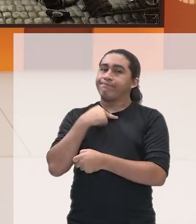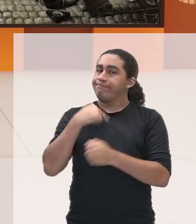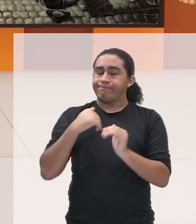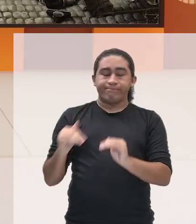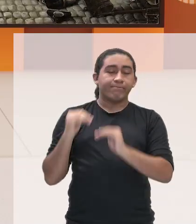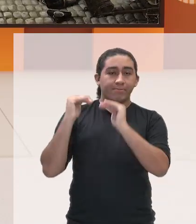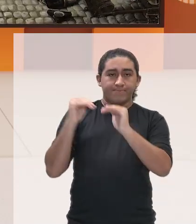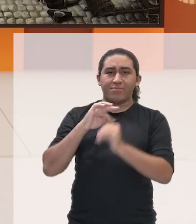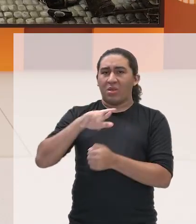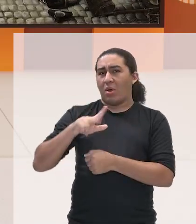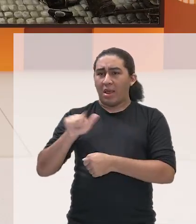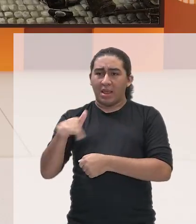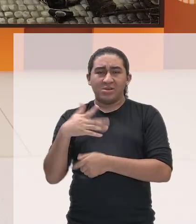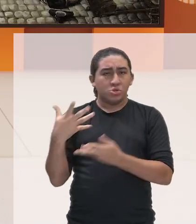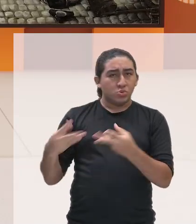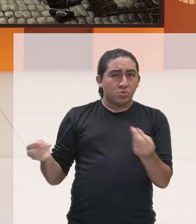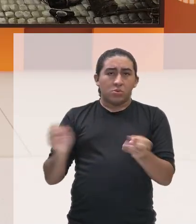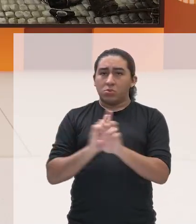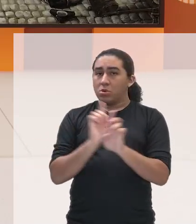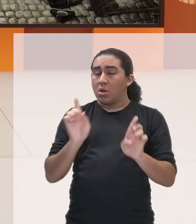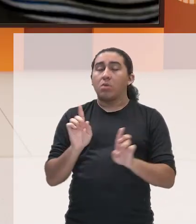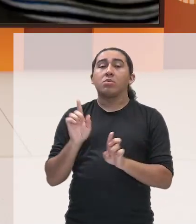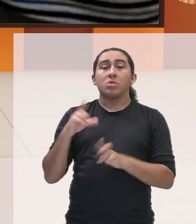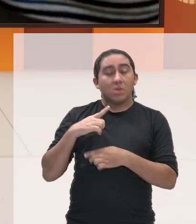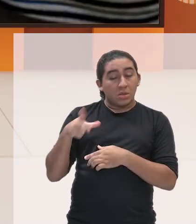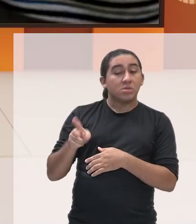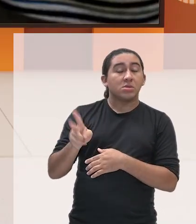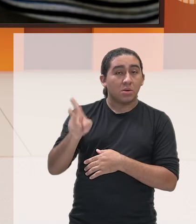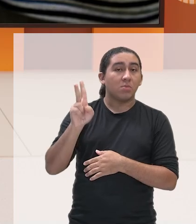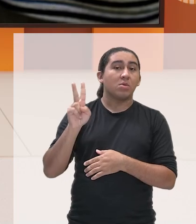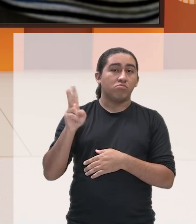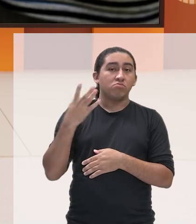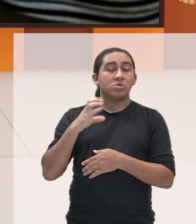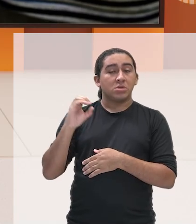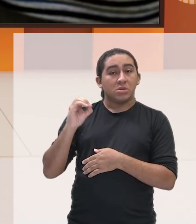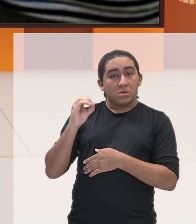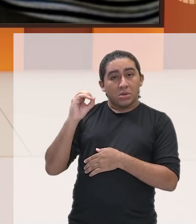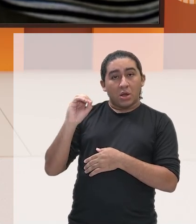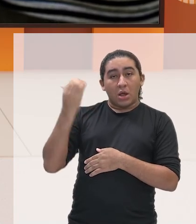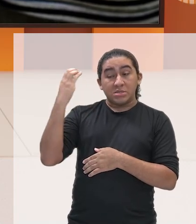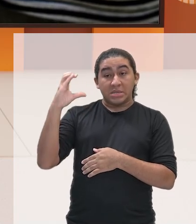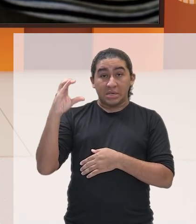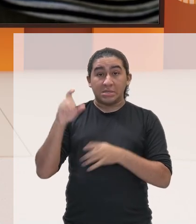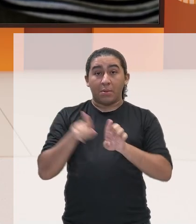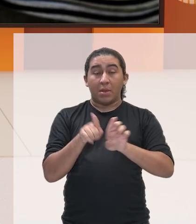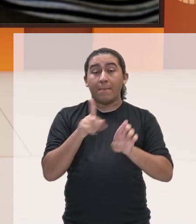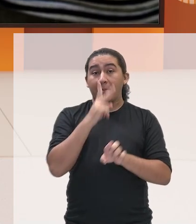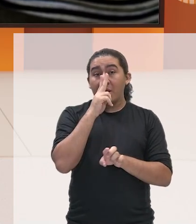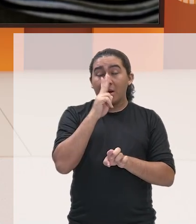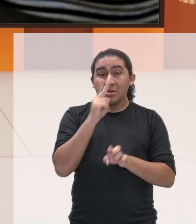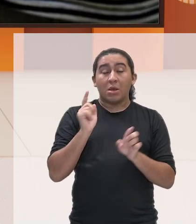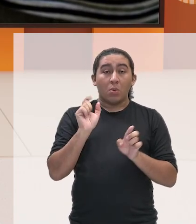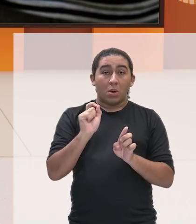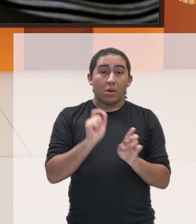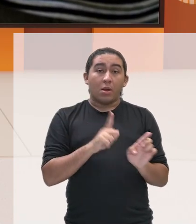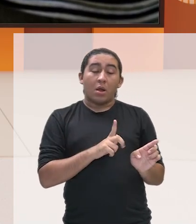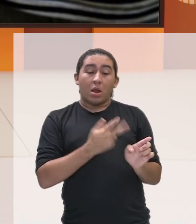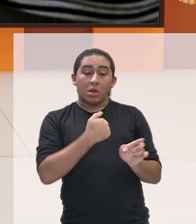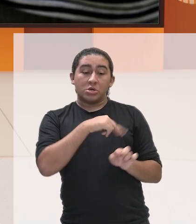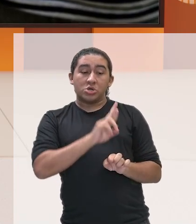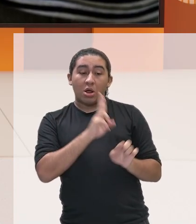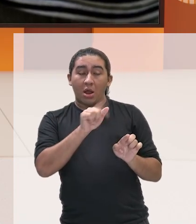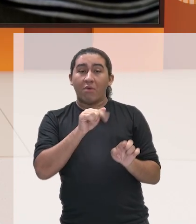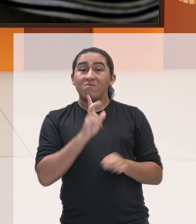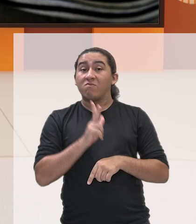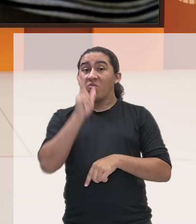prevalecer. Não é que não existia, existia, porém, a força da religião era maior. Então, as verdades